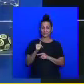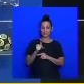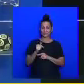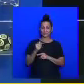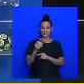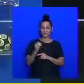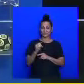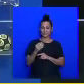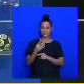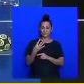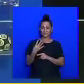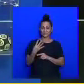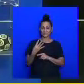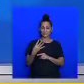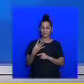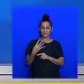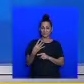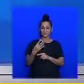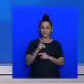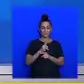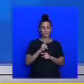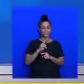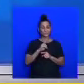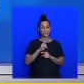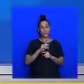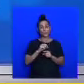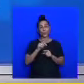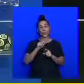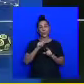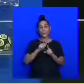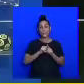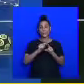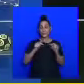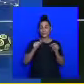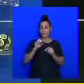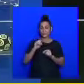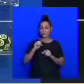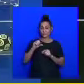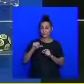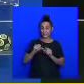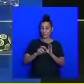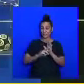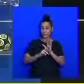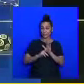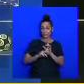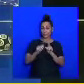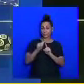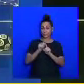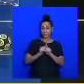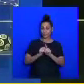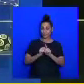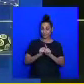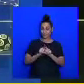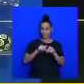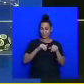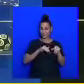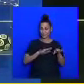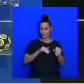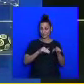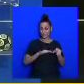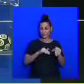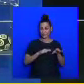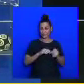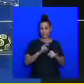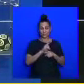10, 17 e 04. A dezena do mês da sorte, 09, correspondente ao mês de